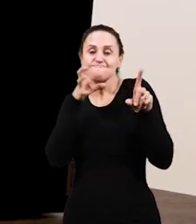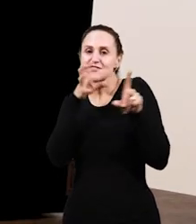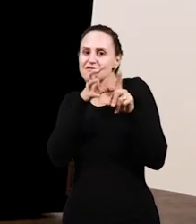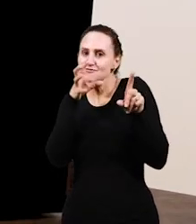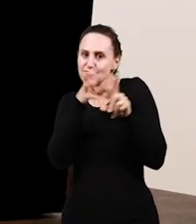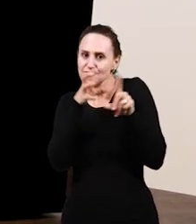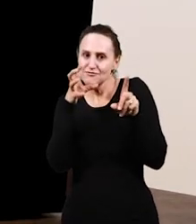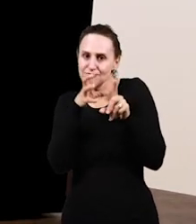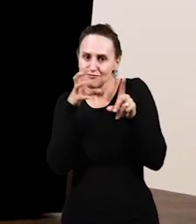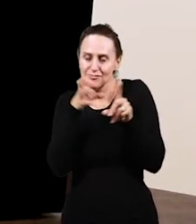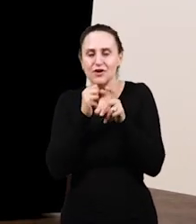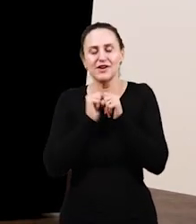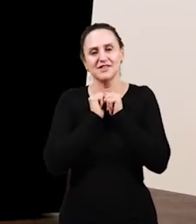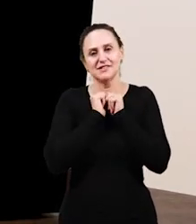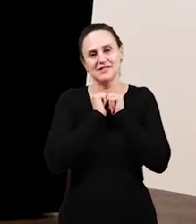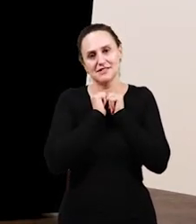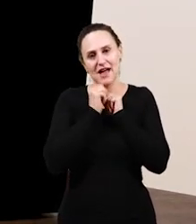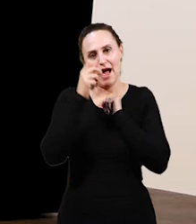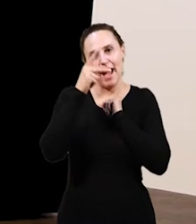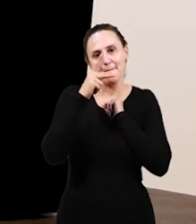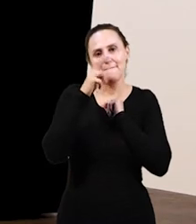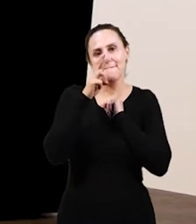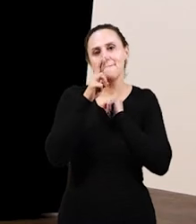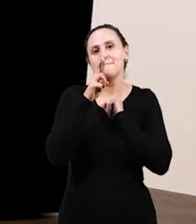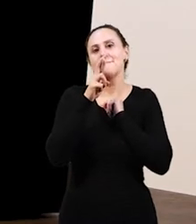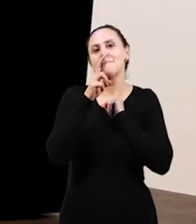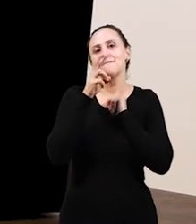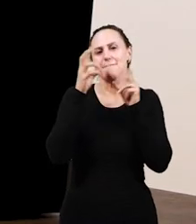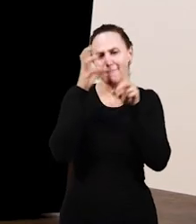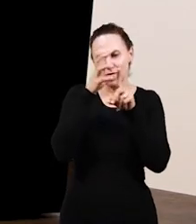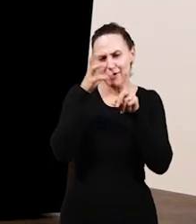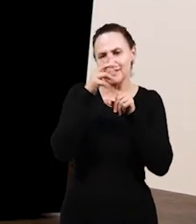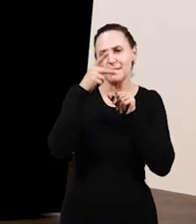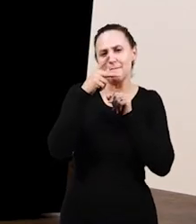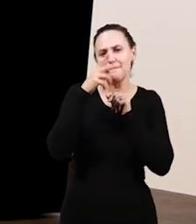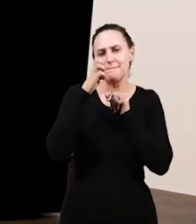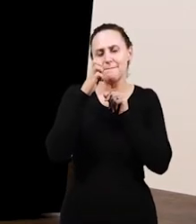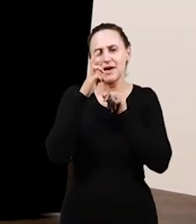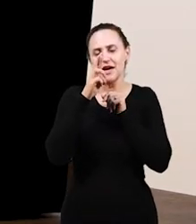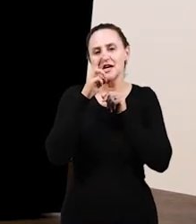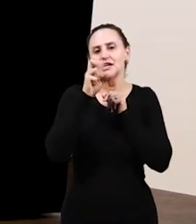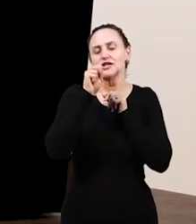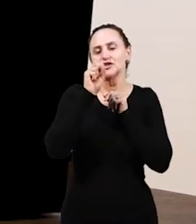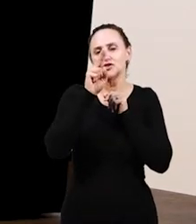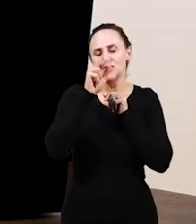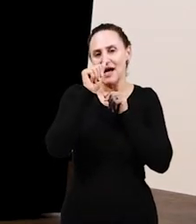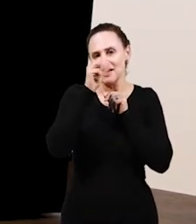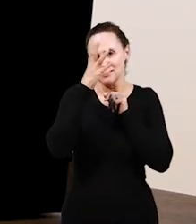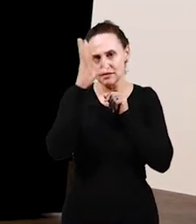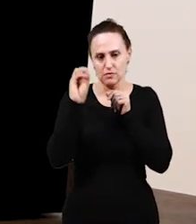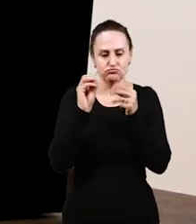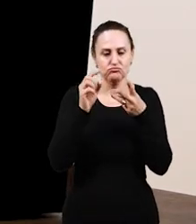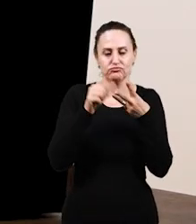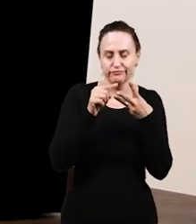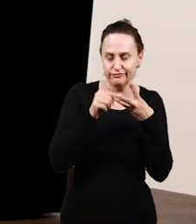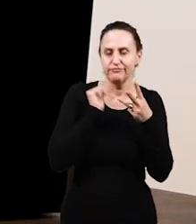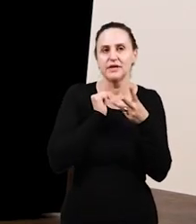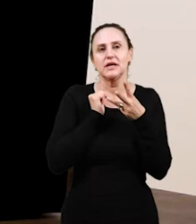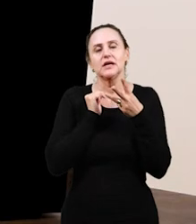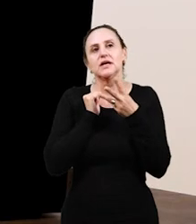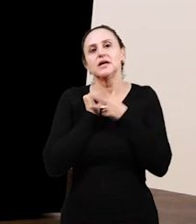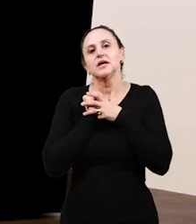a comprar algo né então é persuasão a influência mesmo né então seria a conativa e